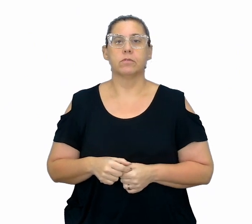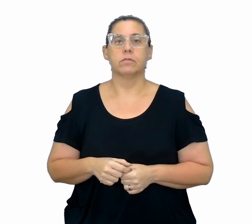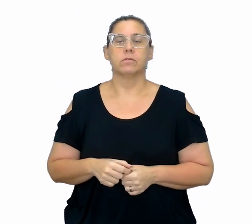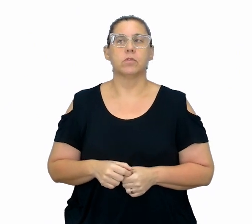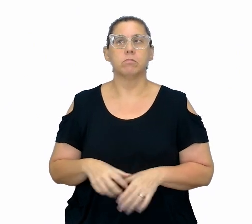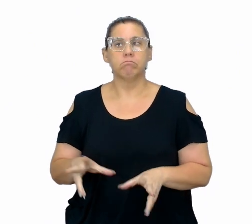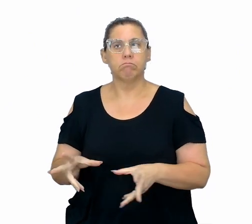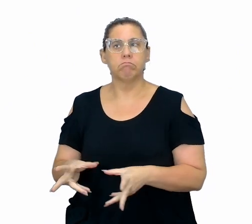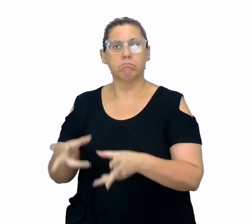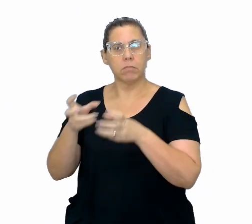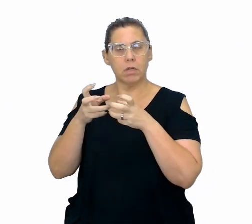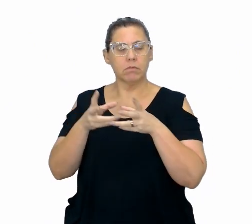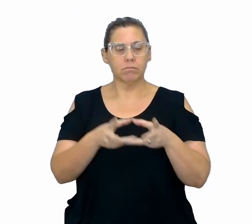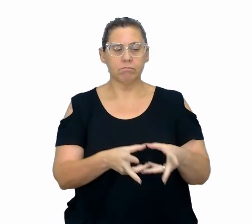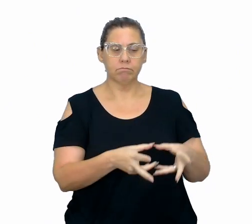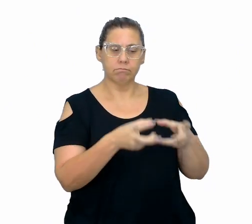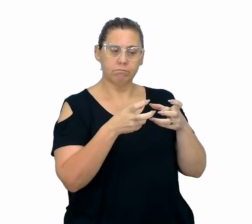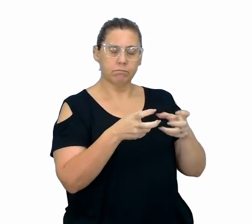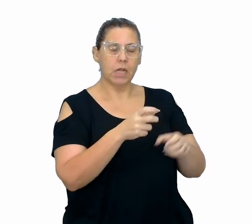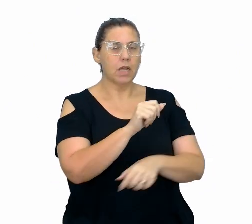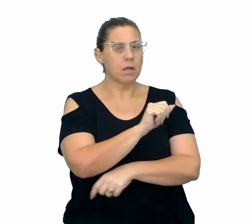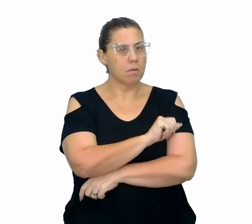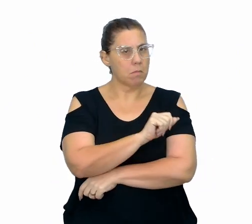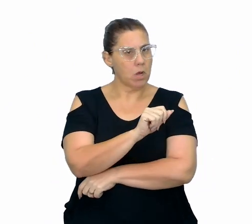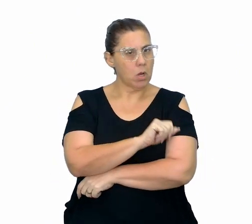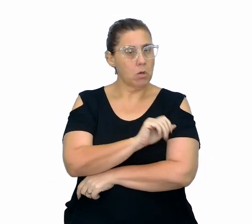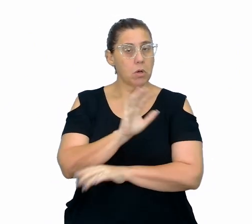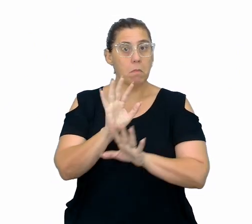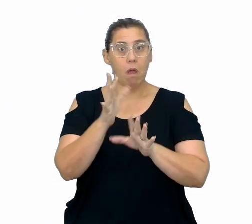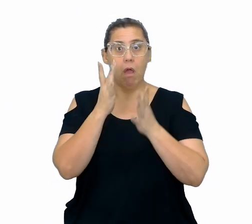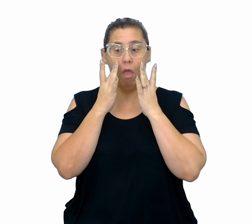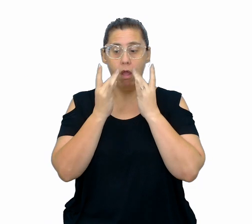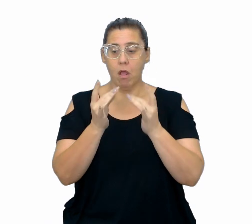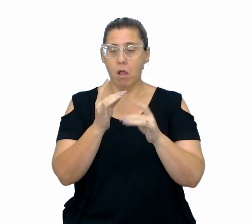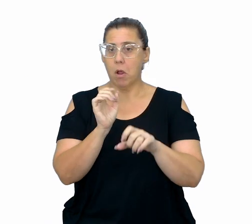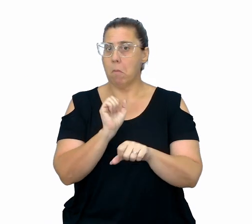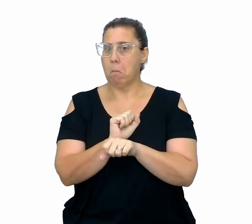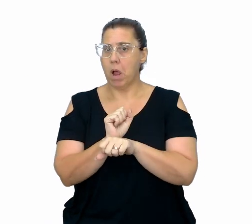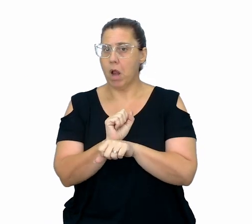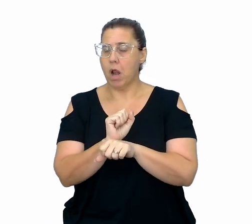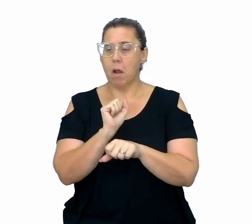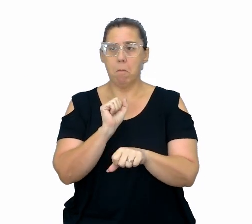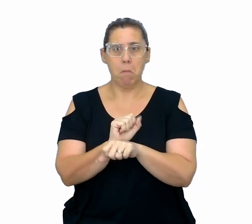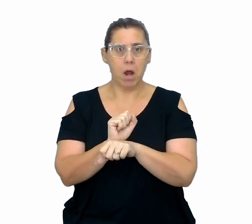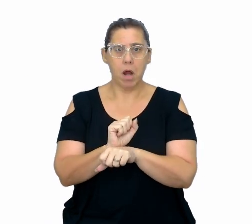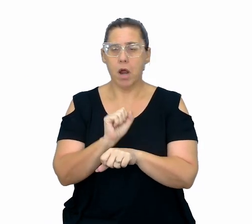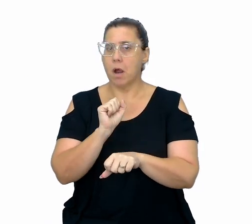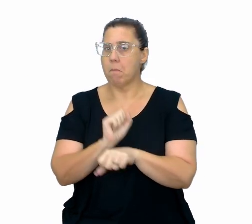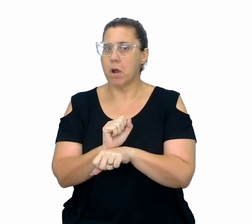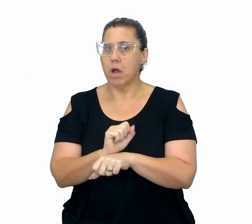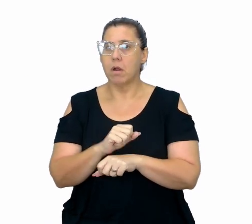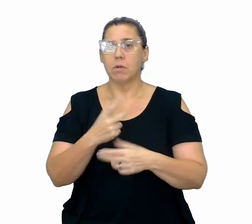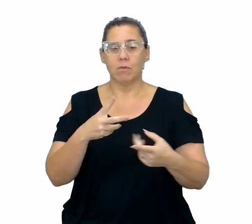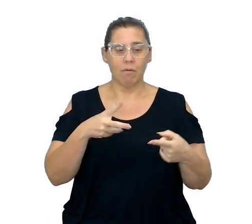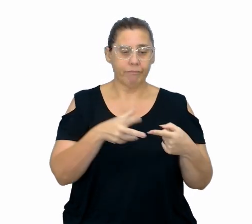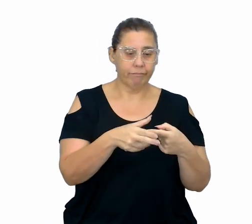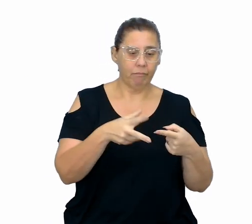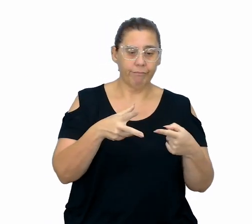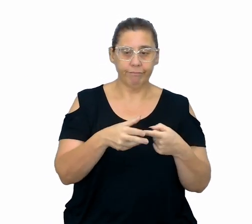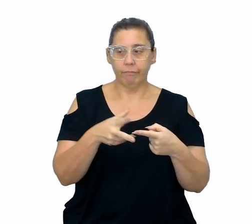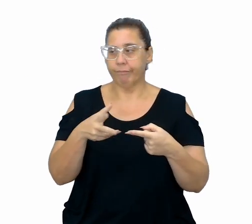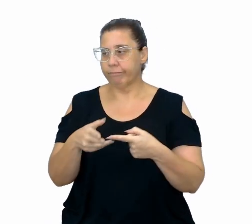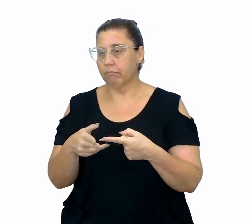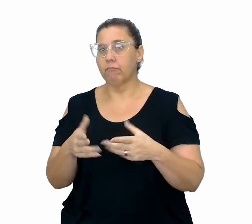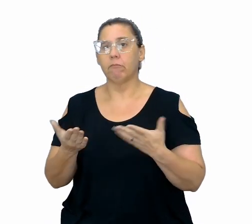Ouça as impressões dos estudantes, mas atenção, não pare a todo momento, pois dessa forma a leitura ficaria